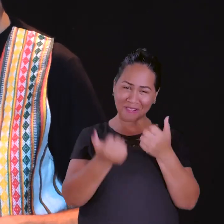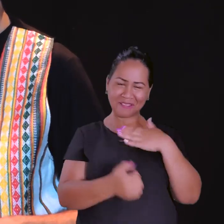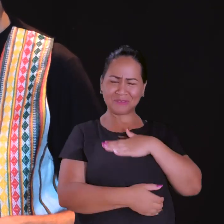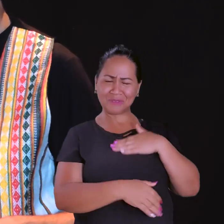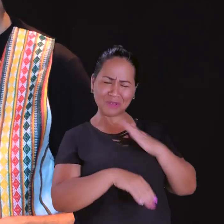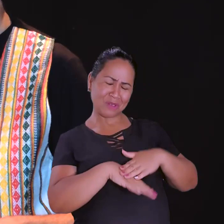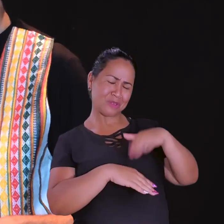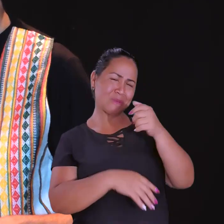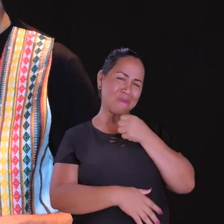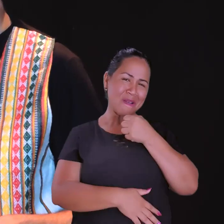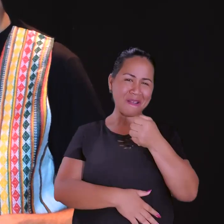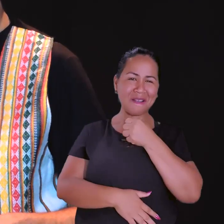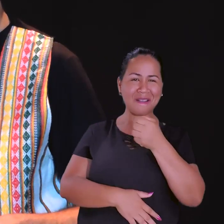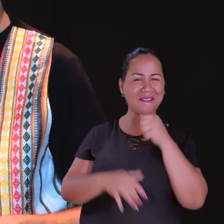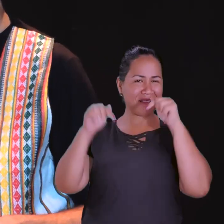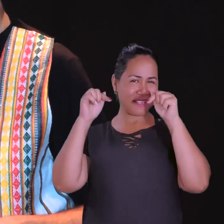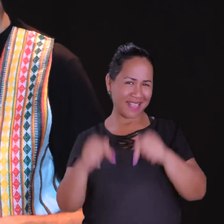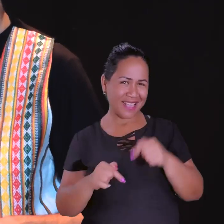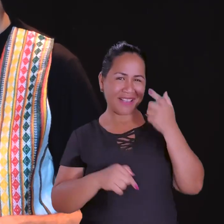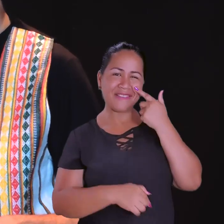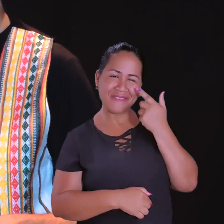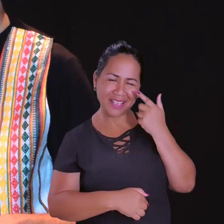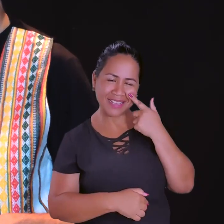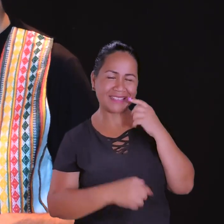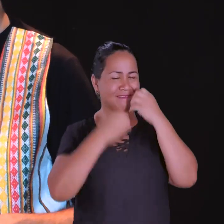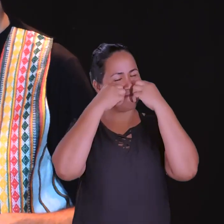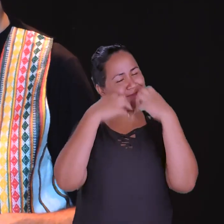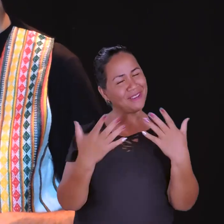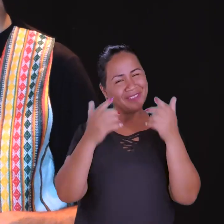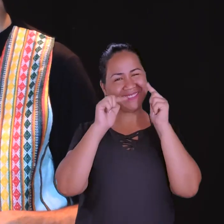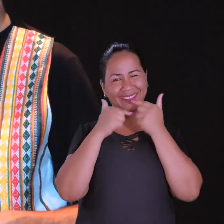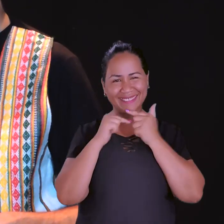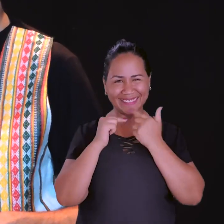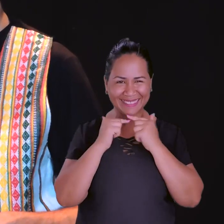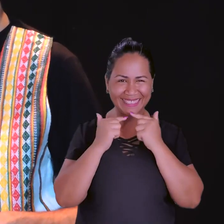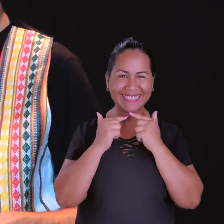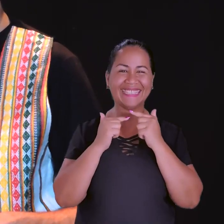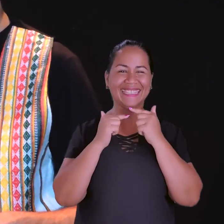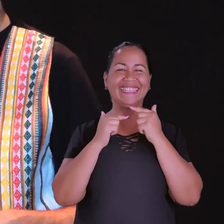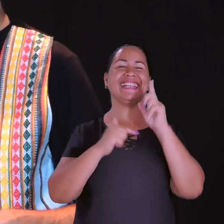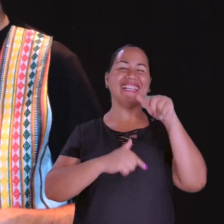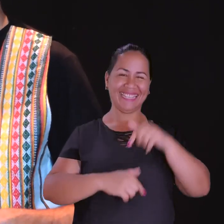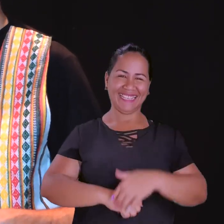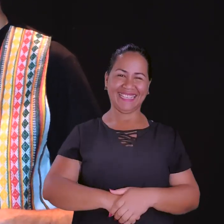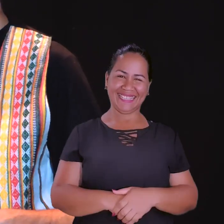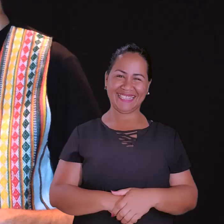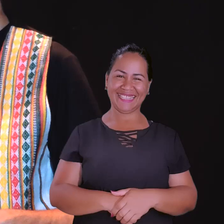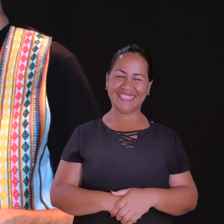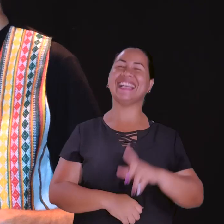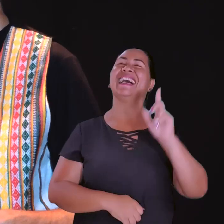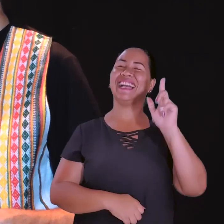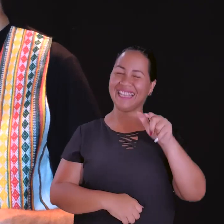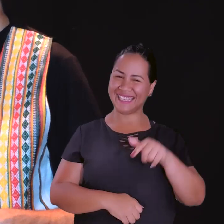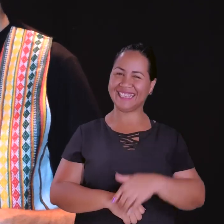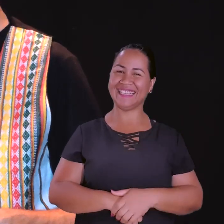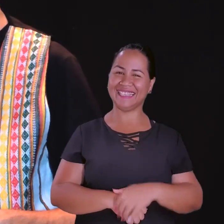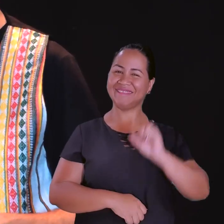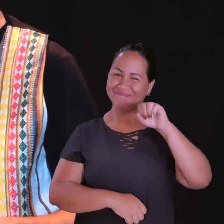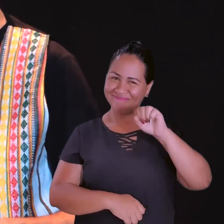demais dessa entrevista aqui. Olha que bom. É isso mesmo, né?